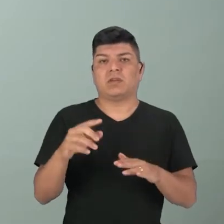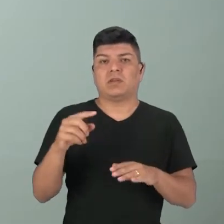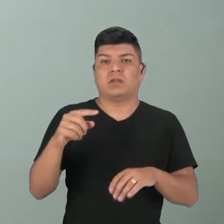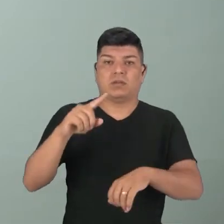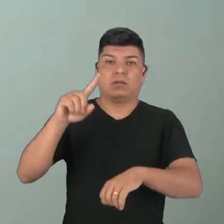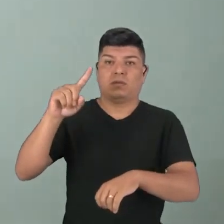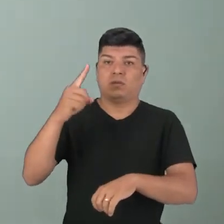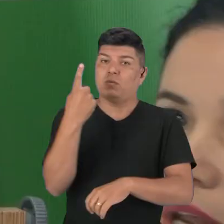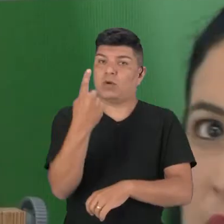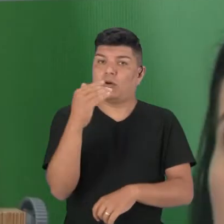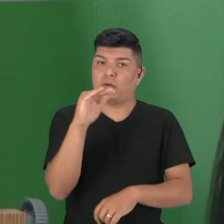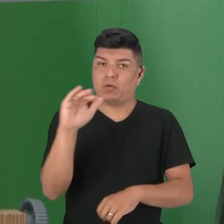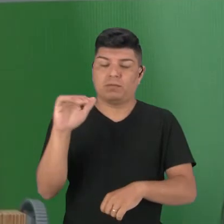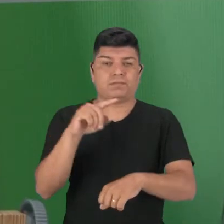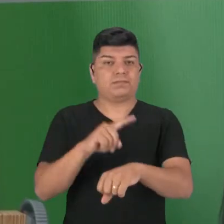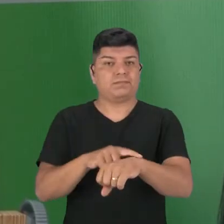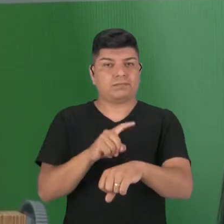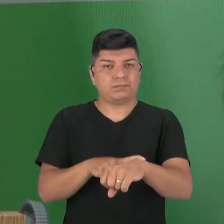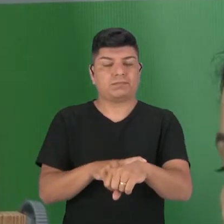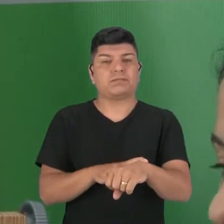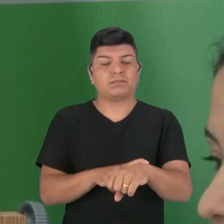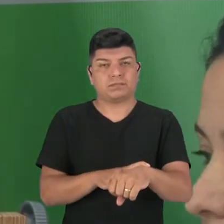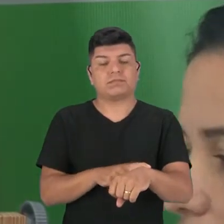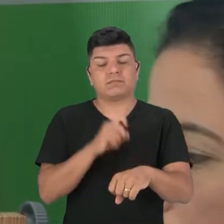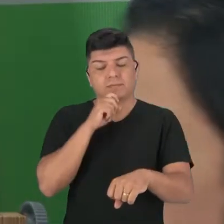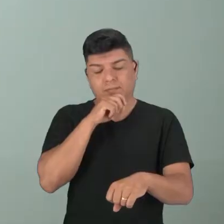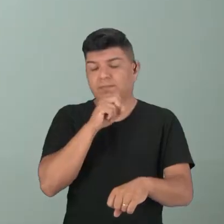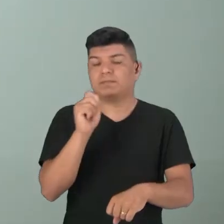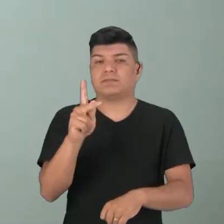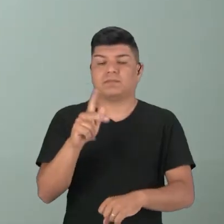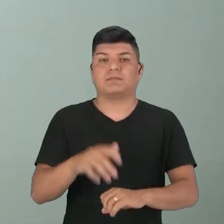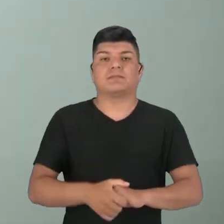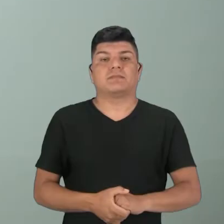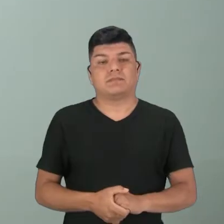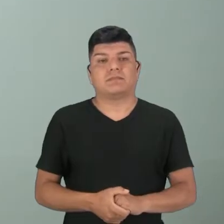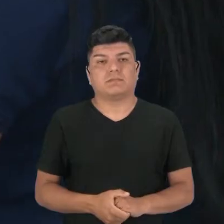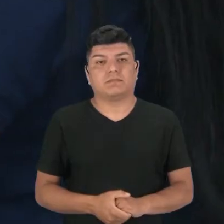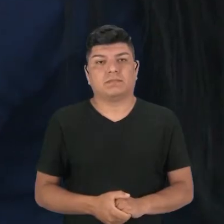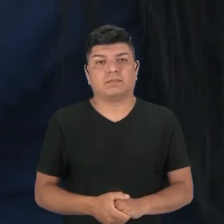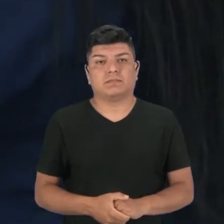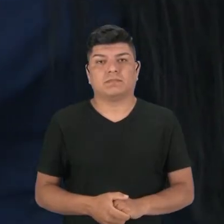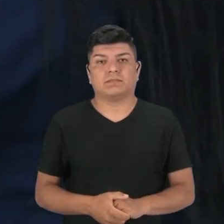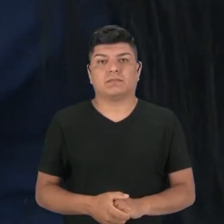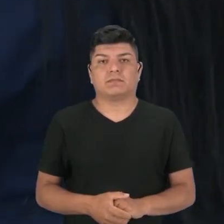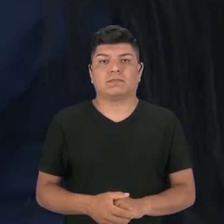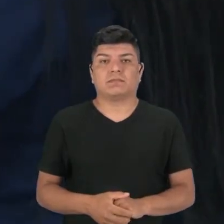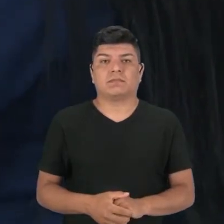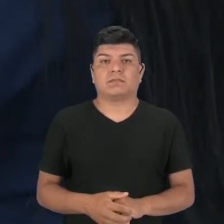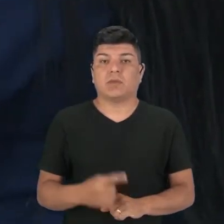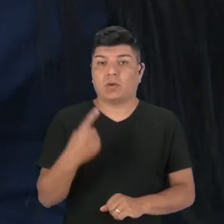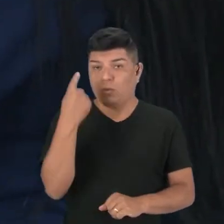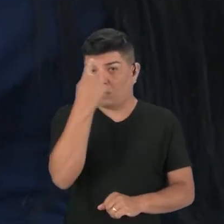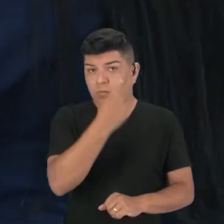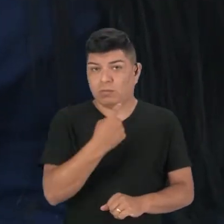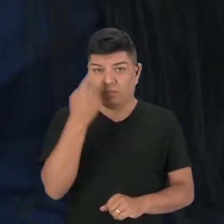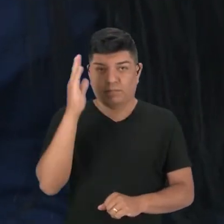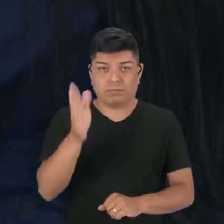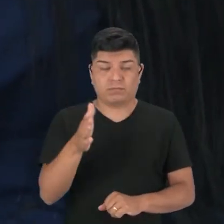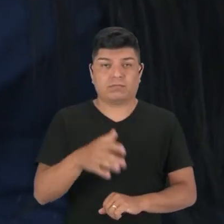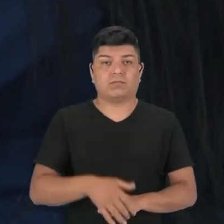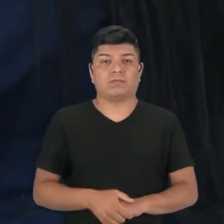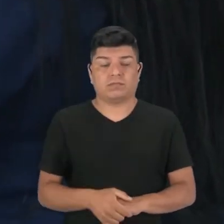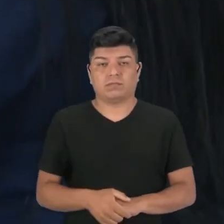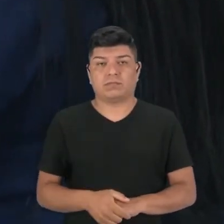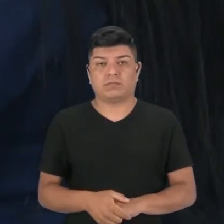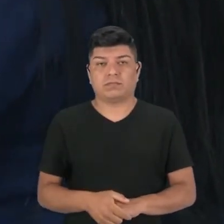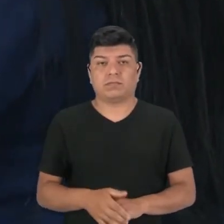ó, 1 hora e meia, ok? Então, ele já deu uma hora aí, não foi? Ele vai mais meia hora aqui, então ele vai rodar mais